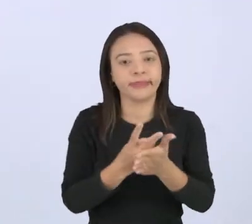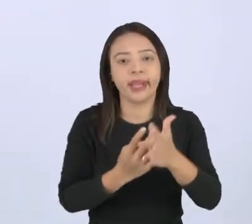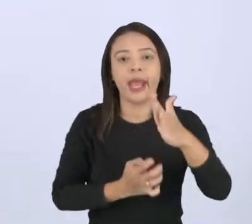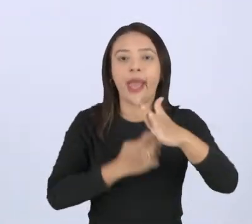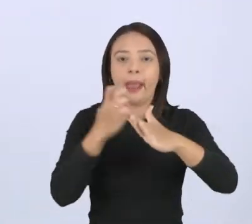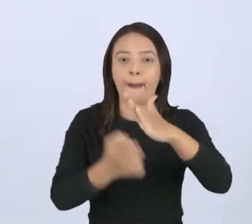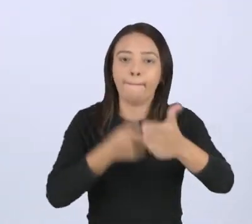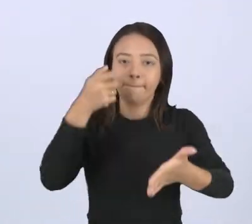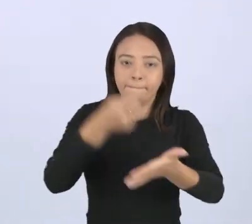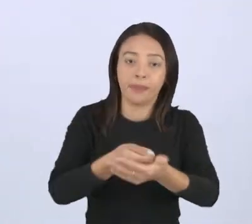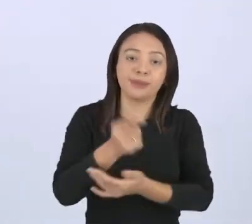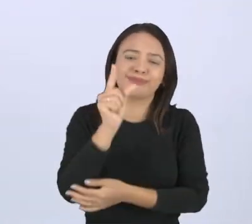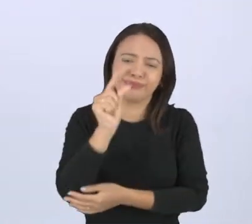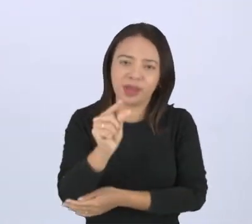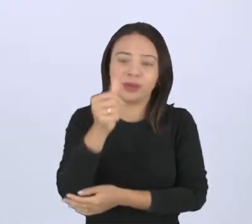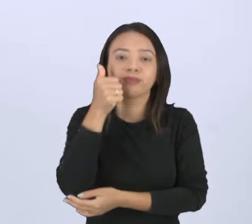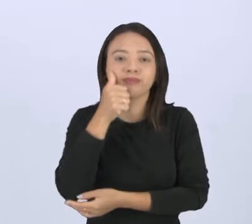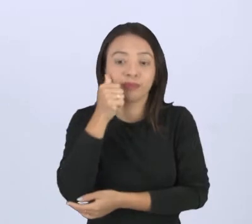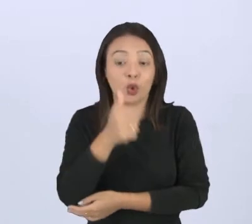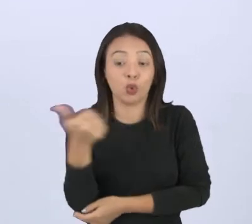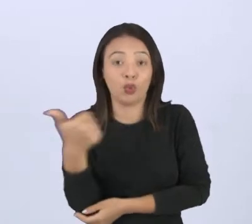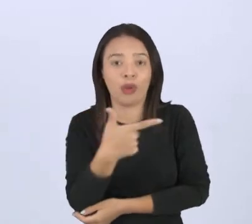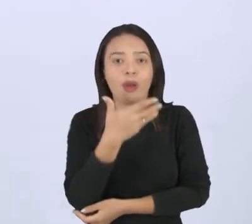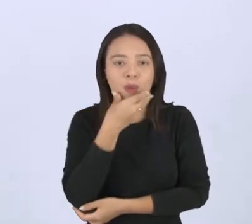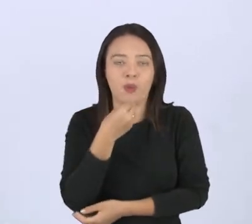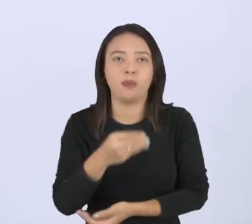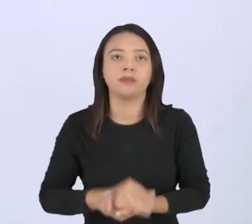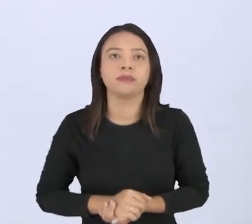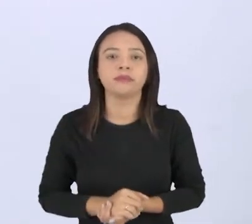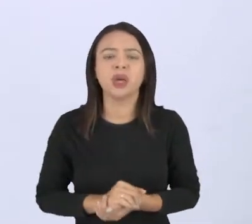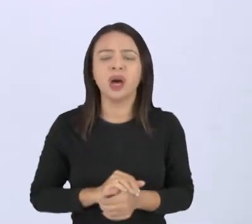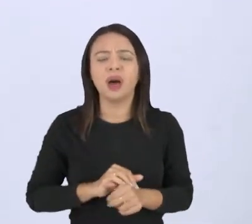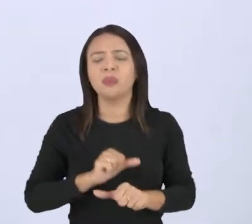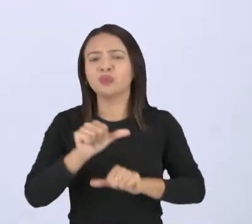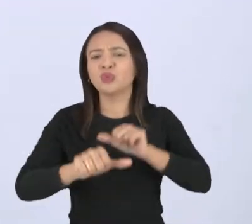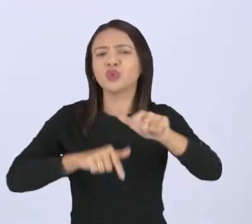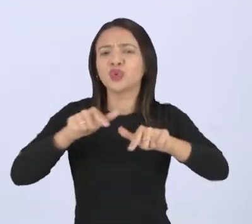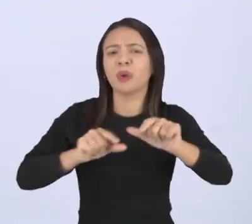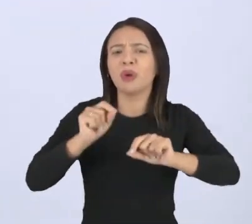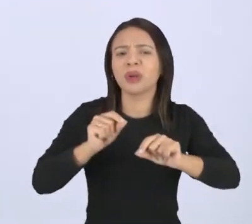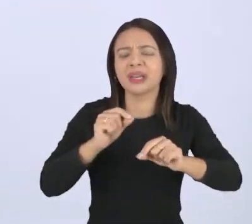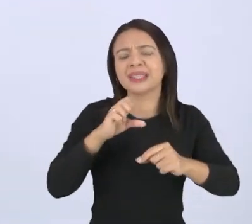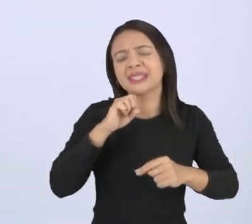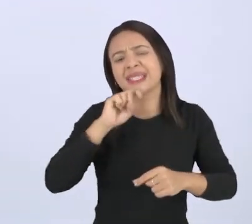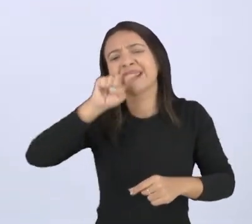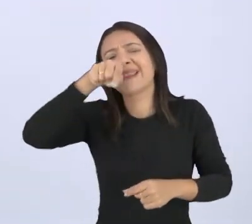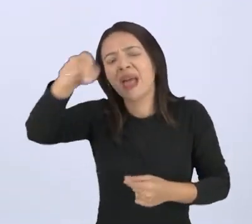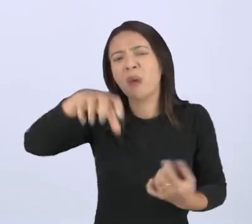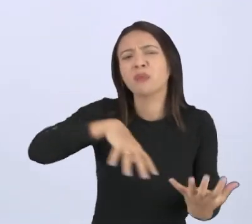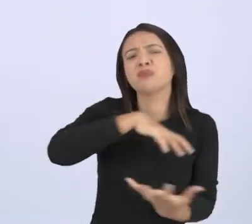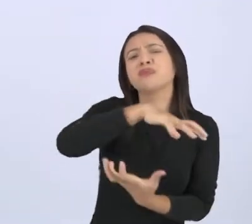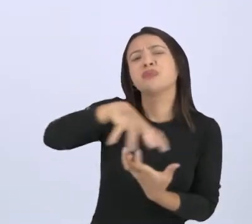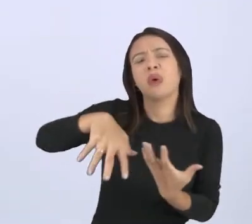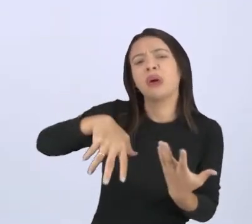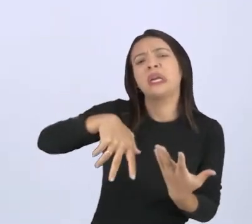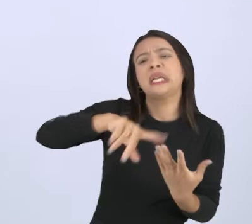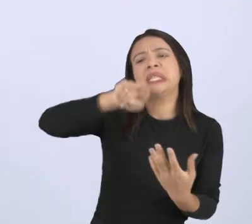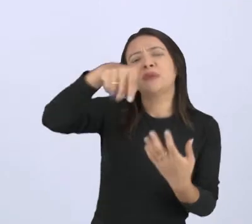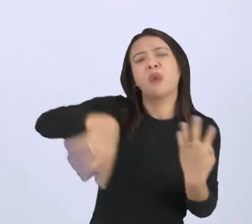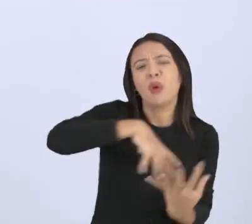um pouco menos. E o que mudou no trabalho com a globalização, os tempos mais modernos?